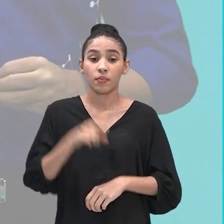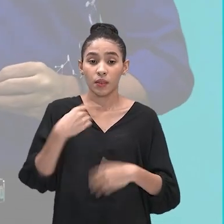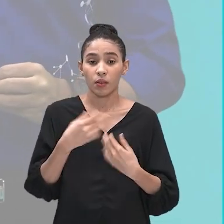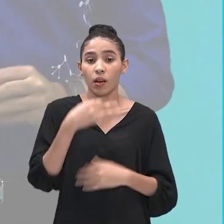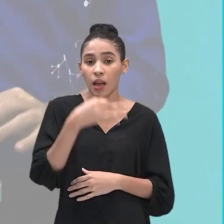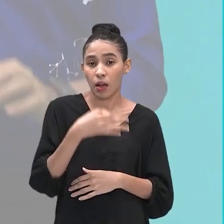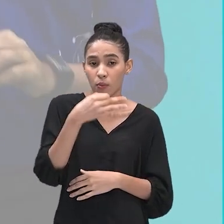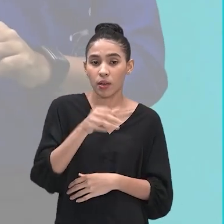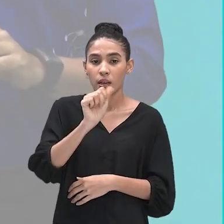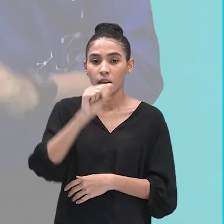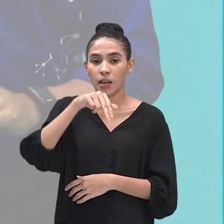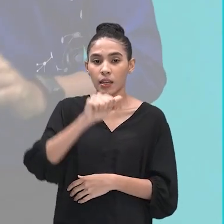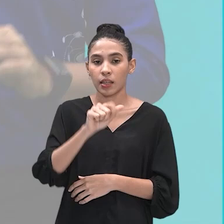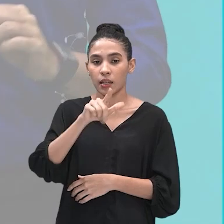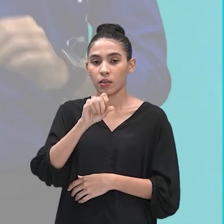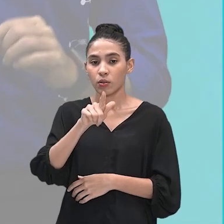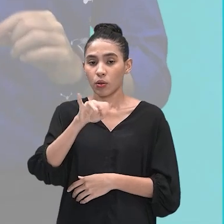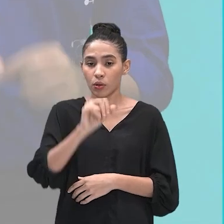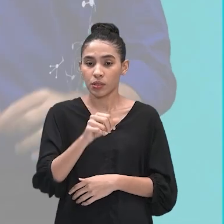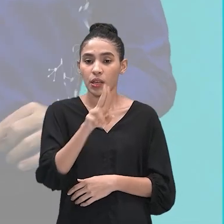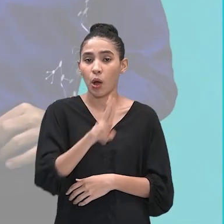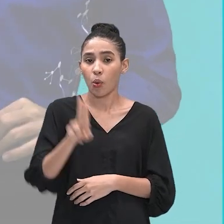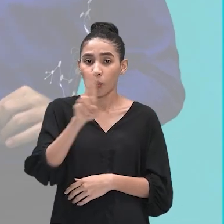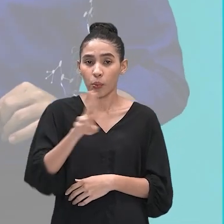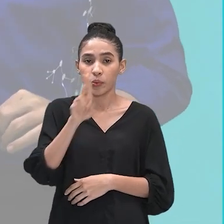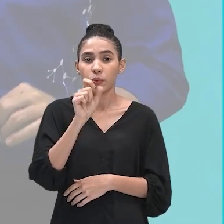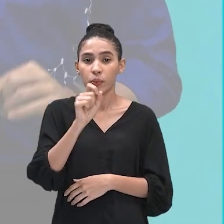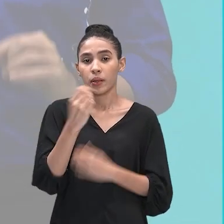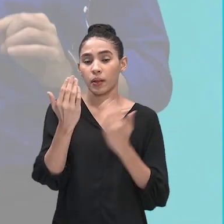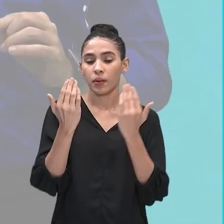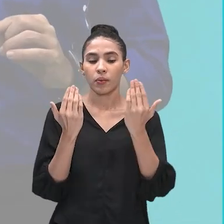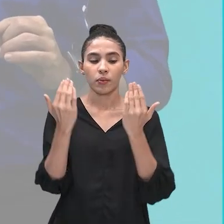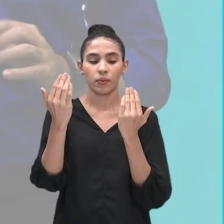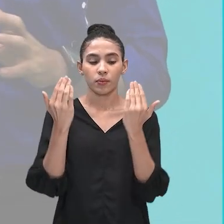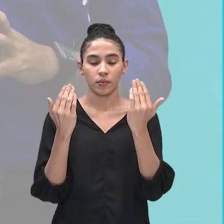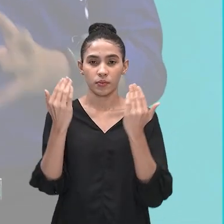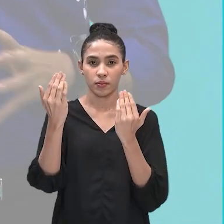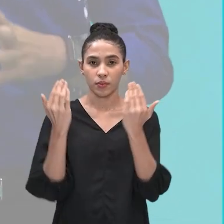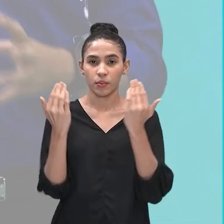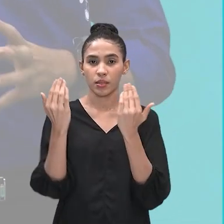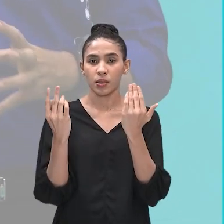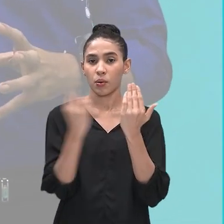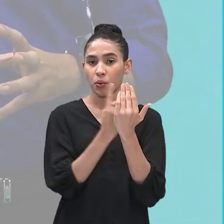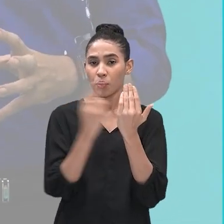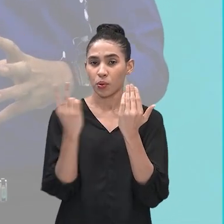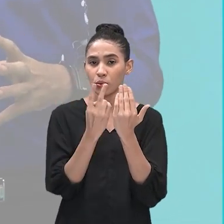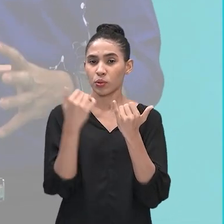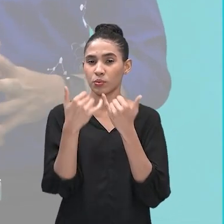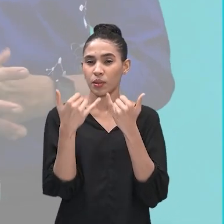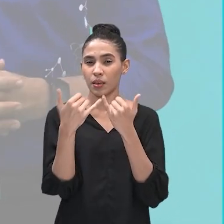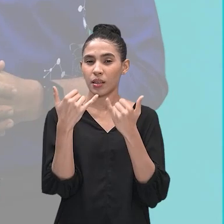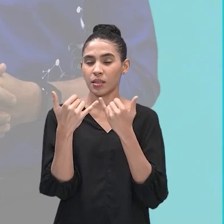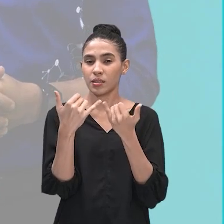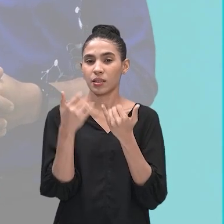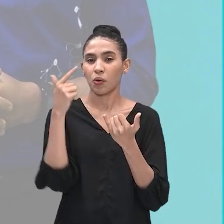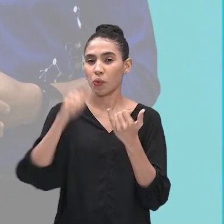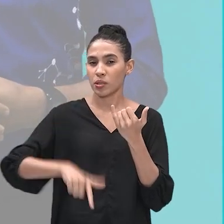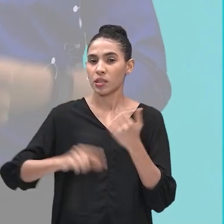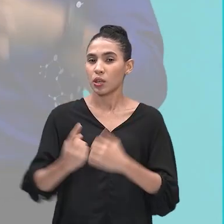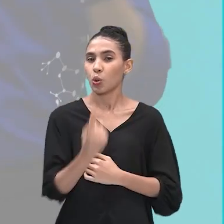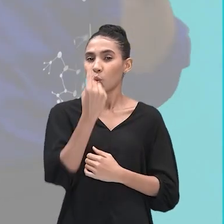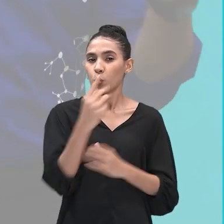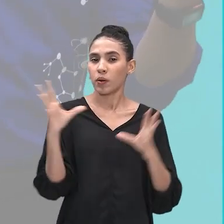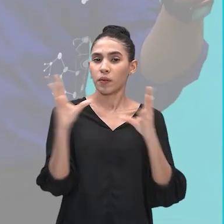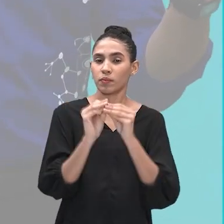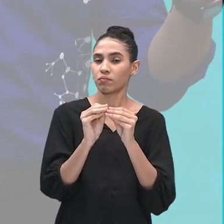por analogia usam a comparação entre duas coisas semelhantes para estabelecer uma